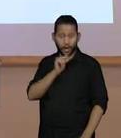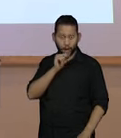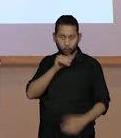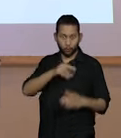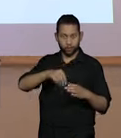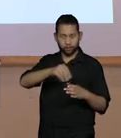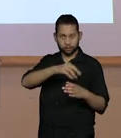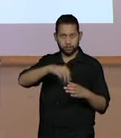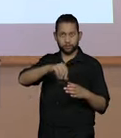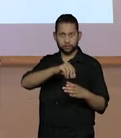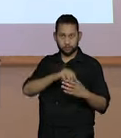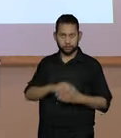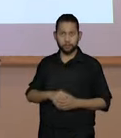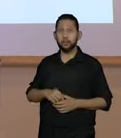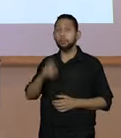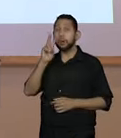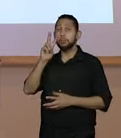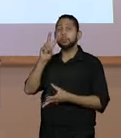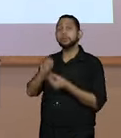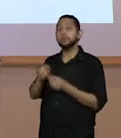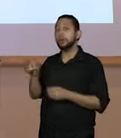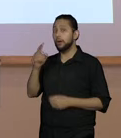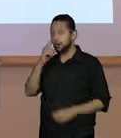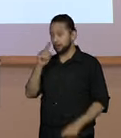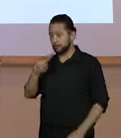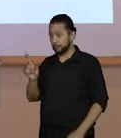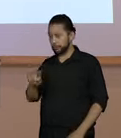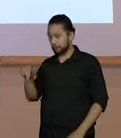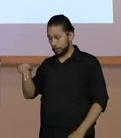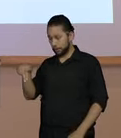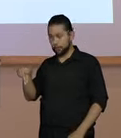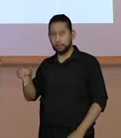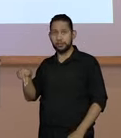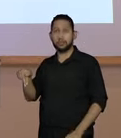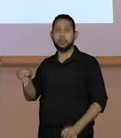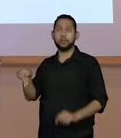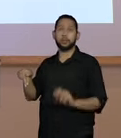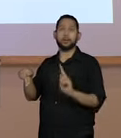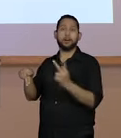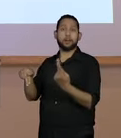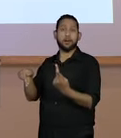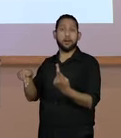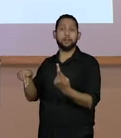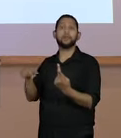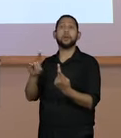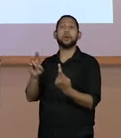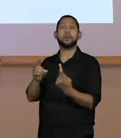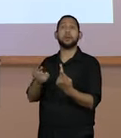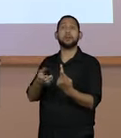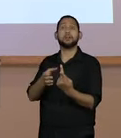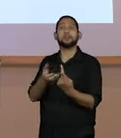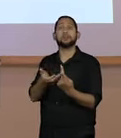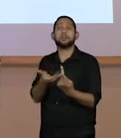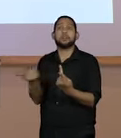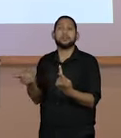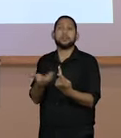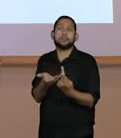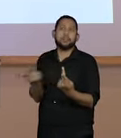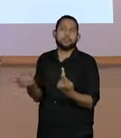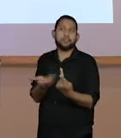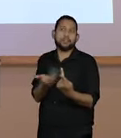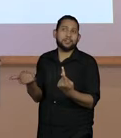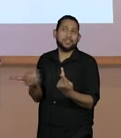vamos perceber que o zinco vai deslocar o hidrogênio. Ao ele deslocar o